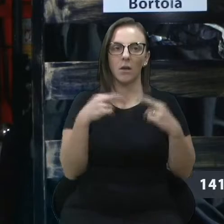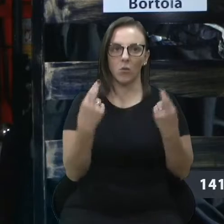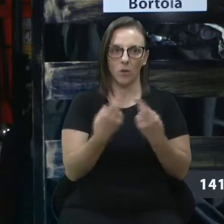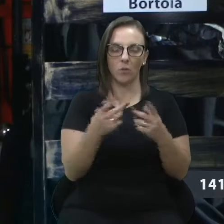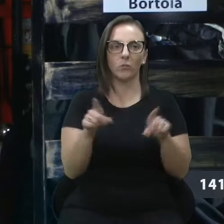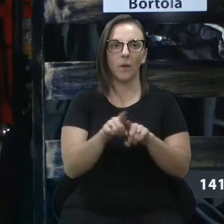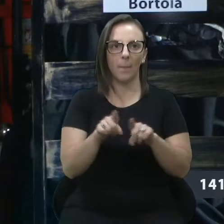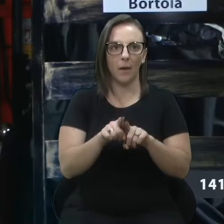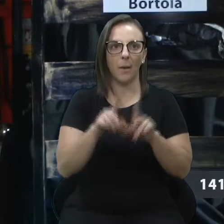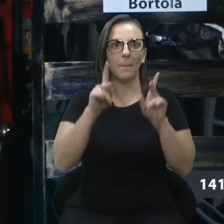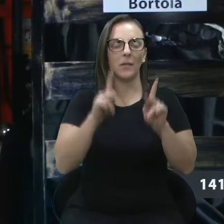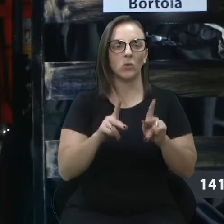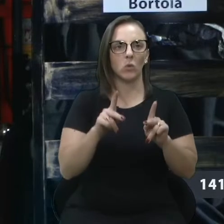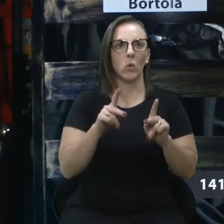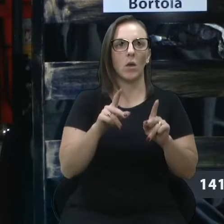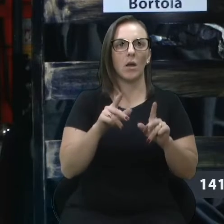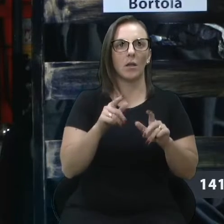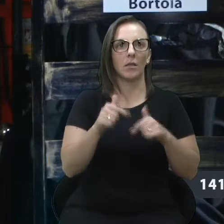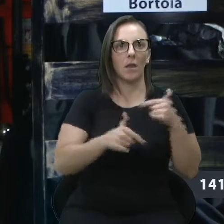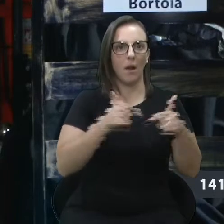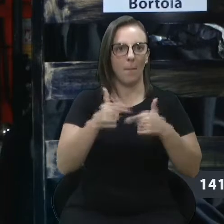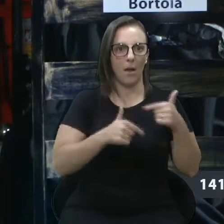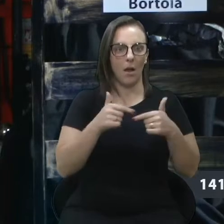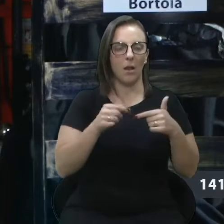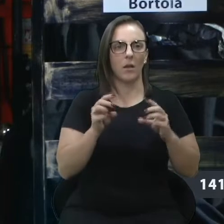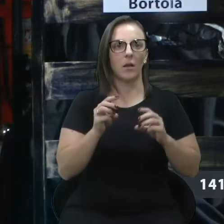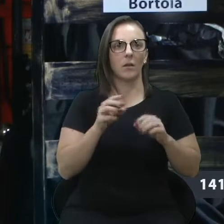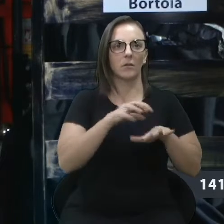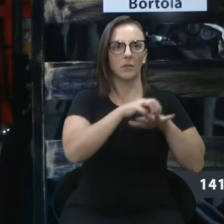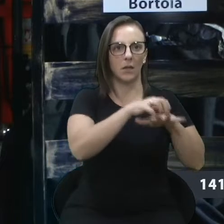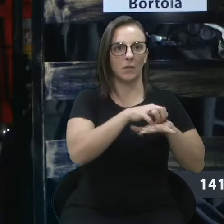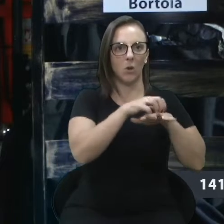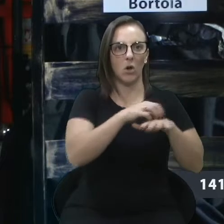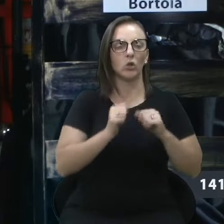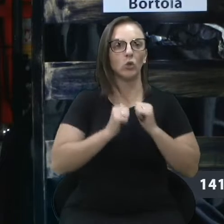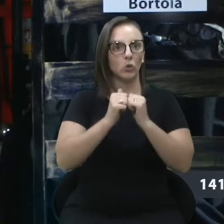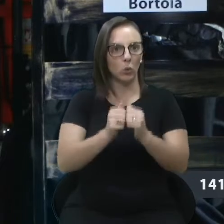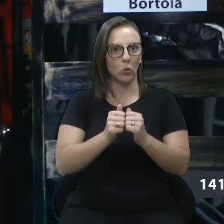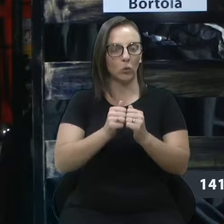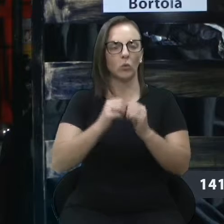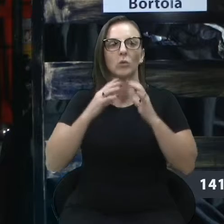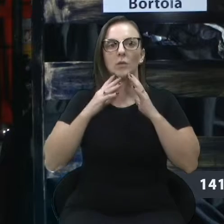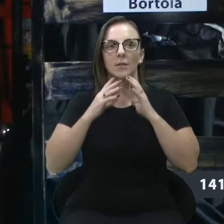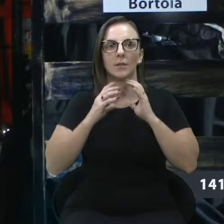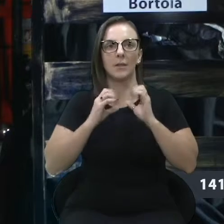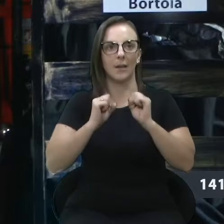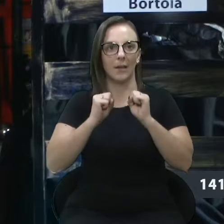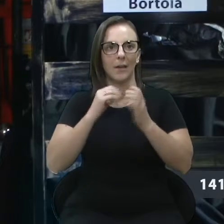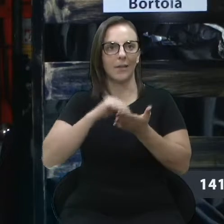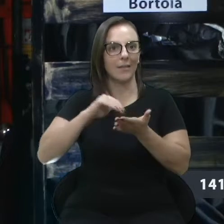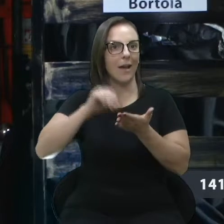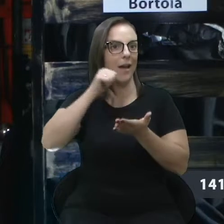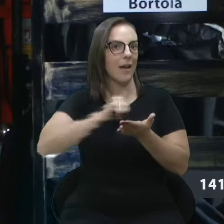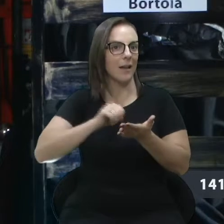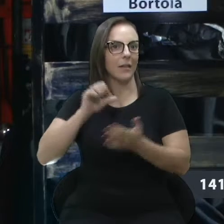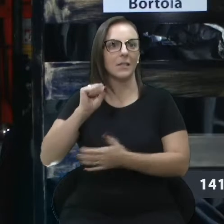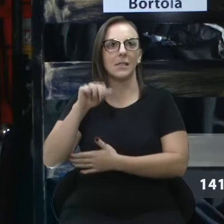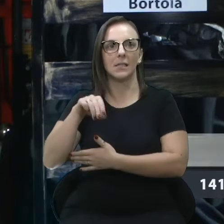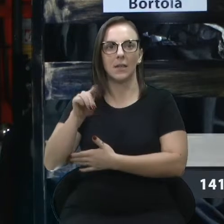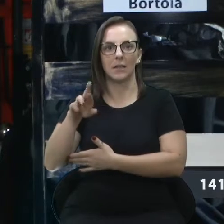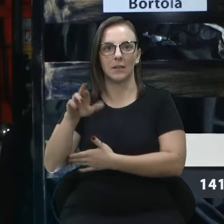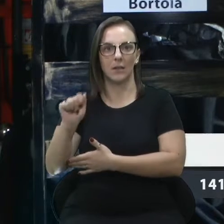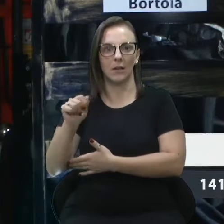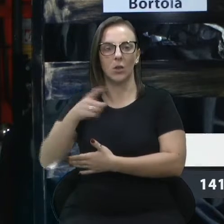para os transportadores diretamente, junto com a secretária Sandra Negrini, nós sofremos 2 anos, e principalmente, e os